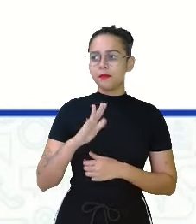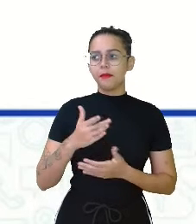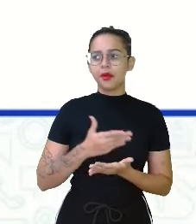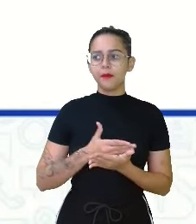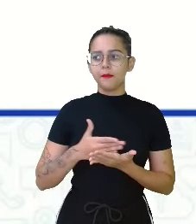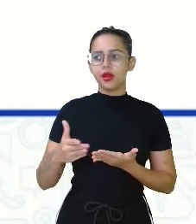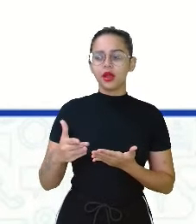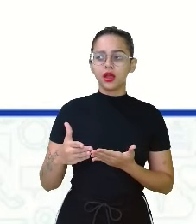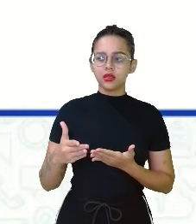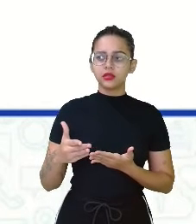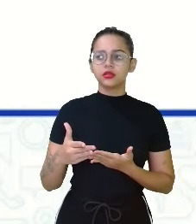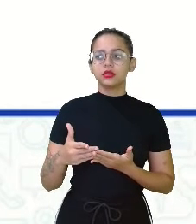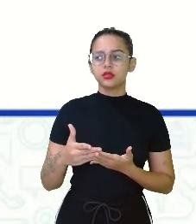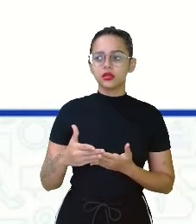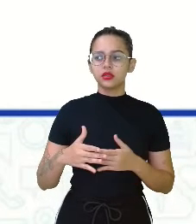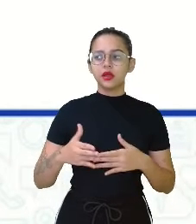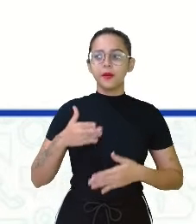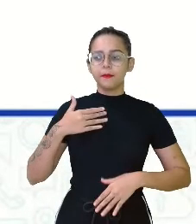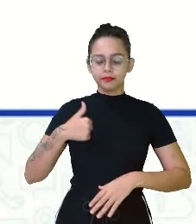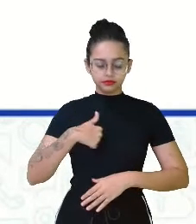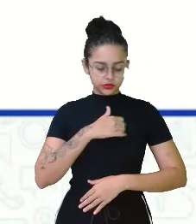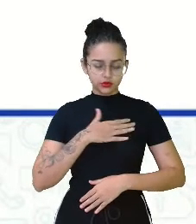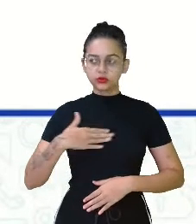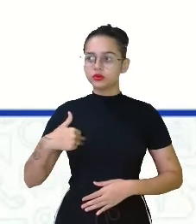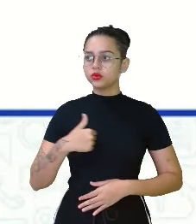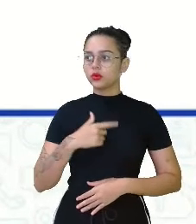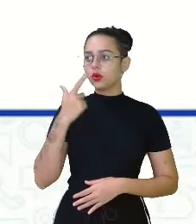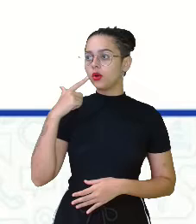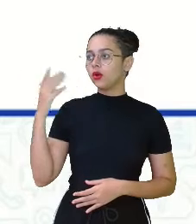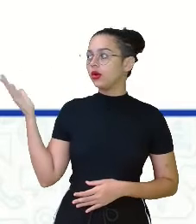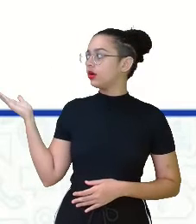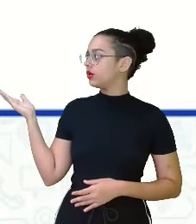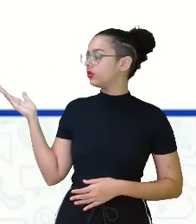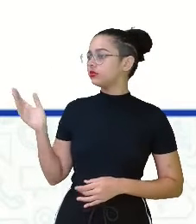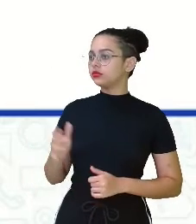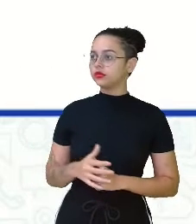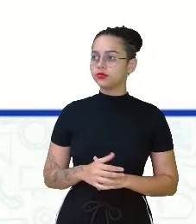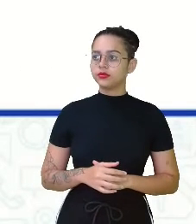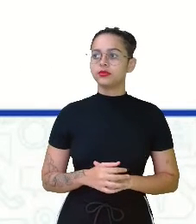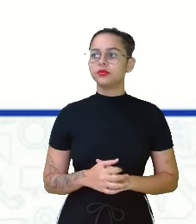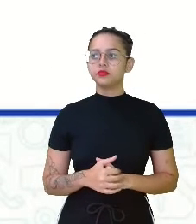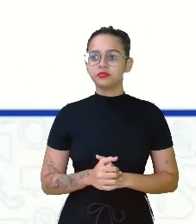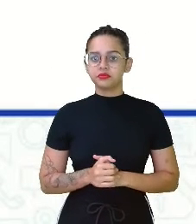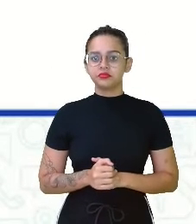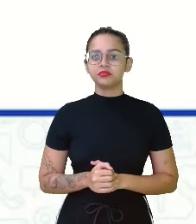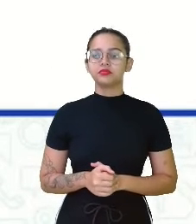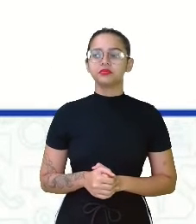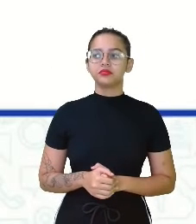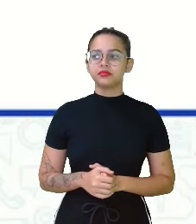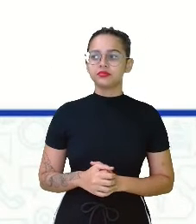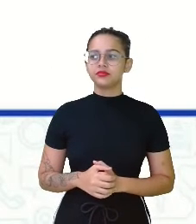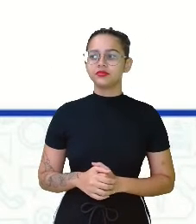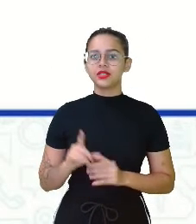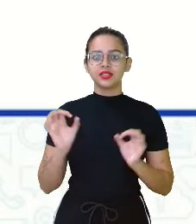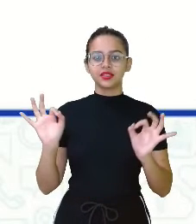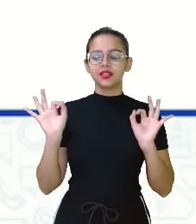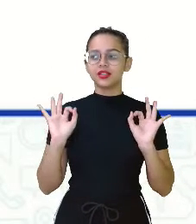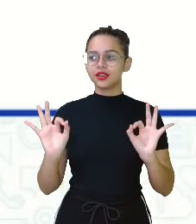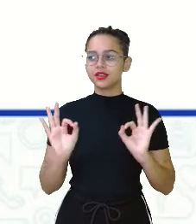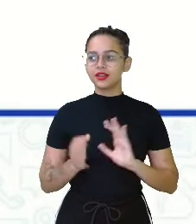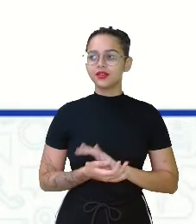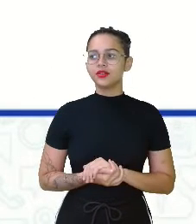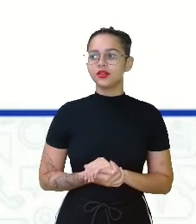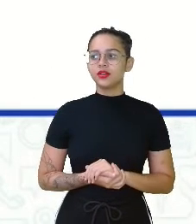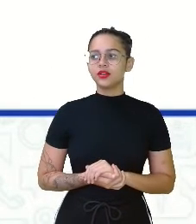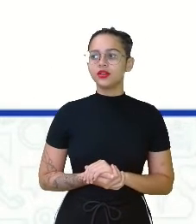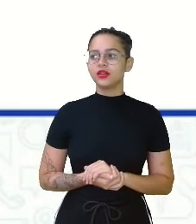pintura corporal. Exato. Né? Olha isso aí. Esse aí, então... Esse é incrível. Incrível,